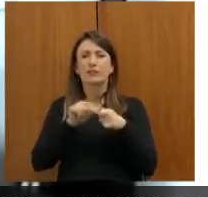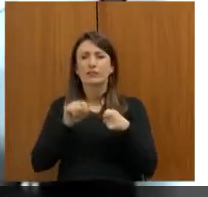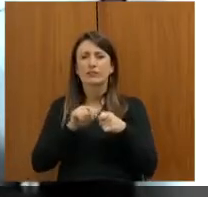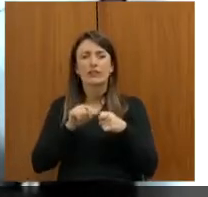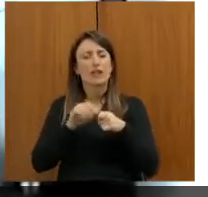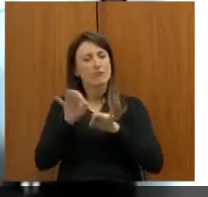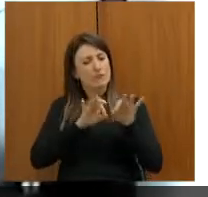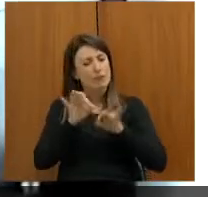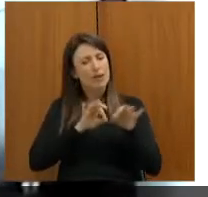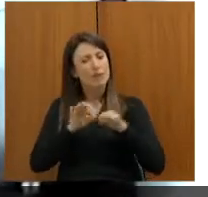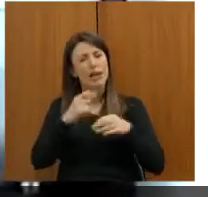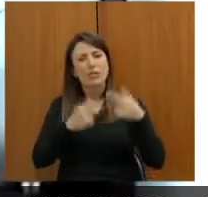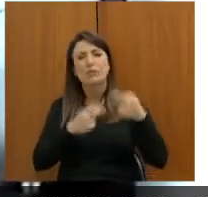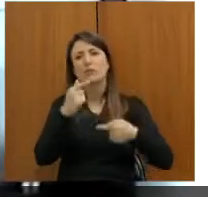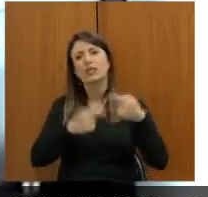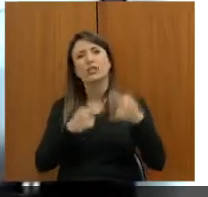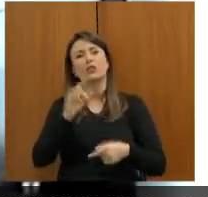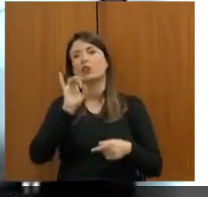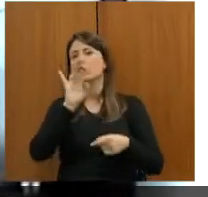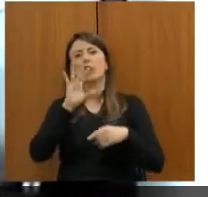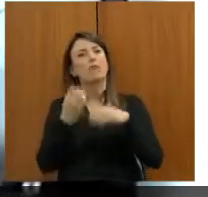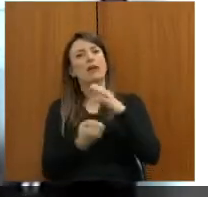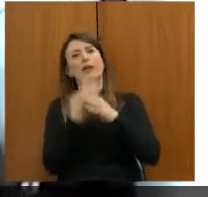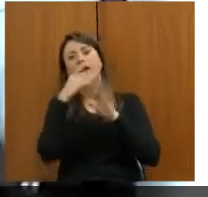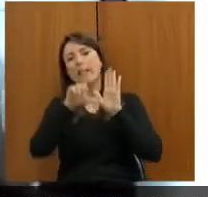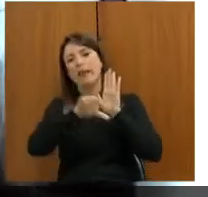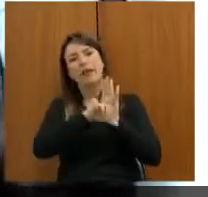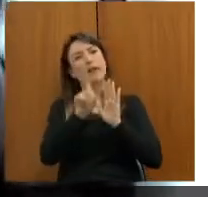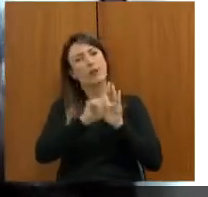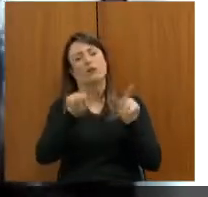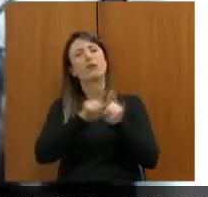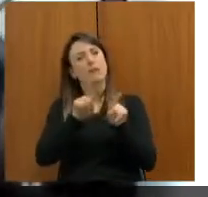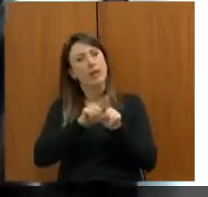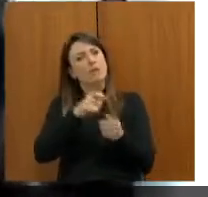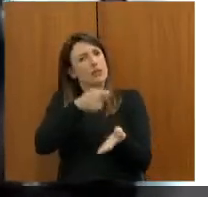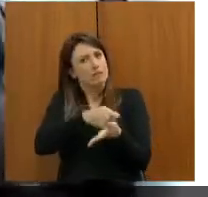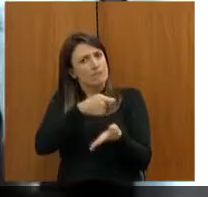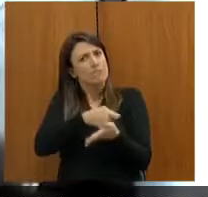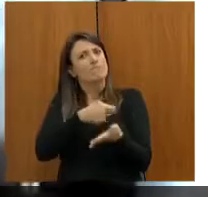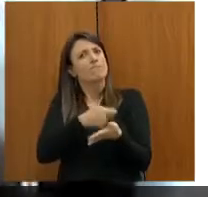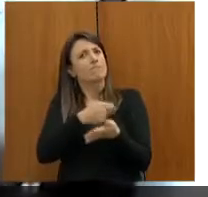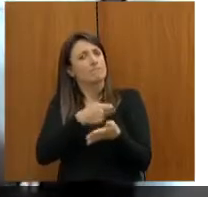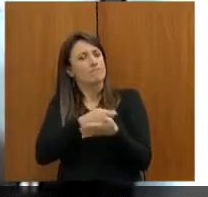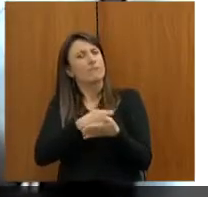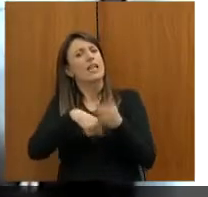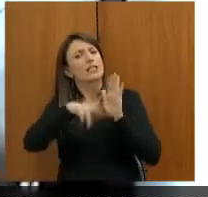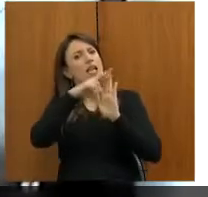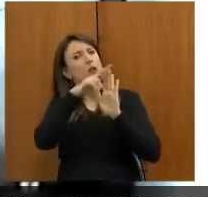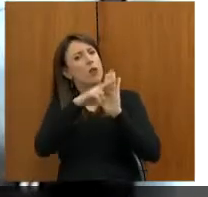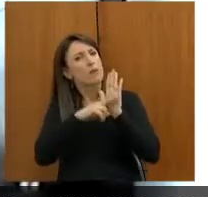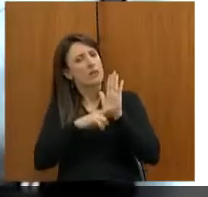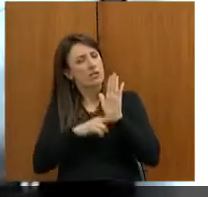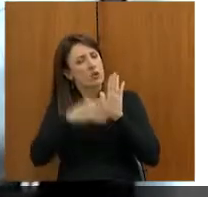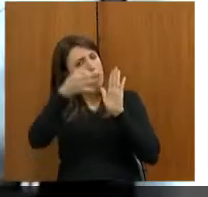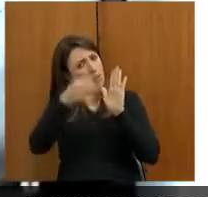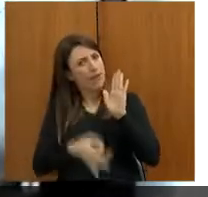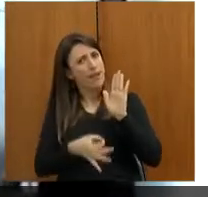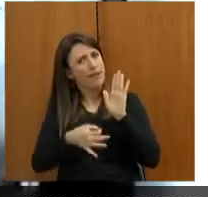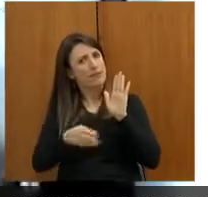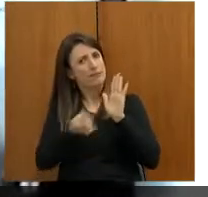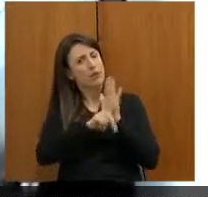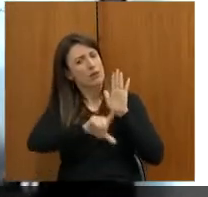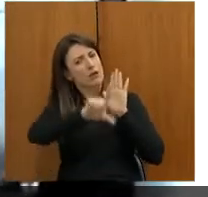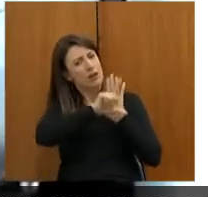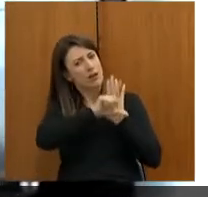não só para a gente fazer leis mas para que a gente cobre a regulamentação correta E adequada dessas